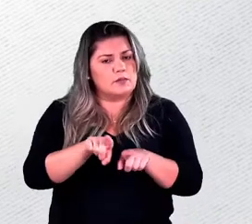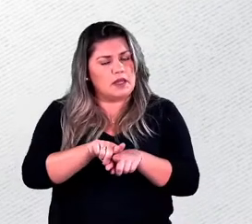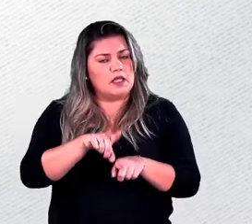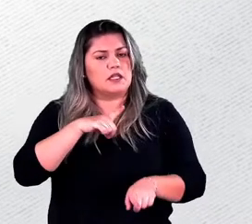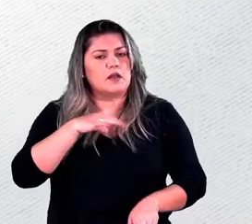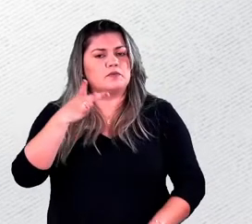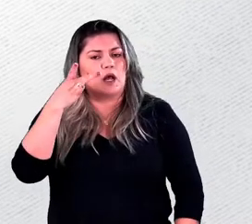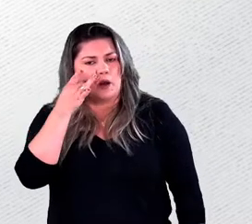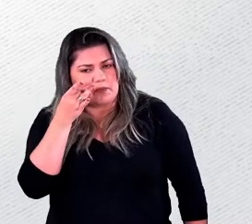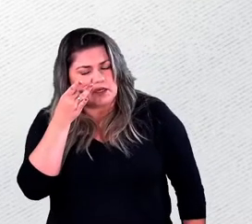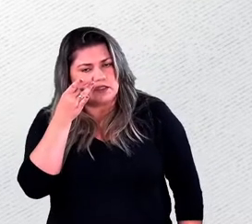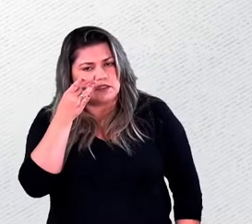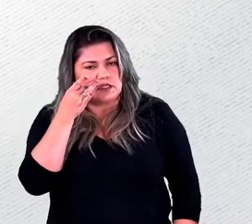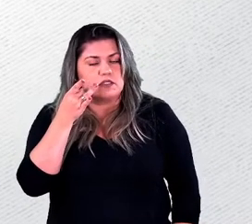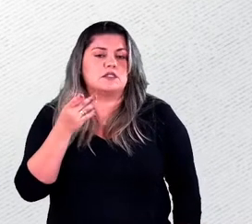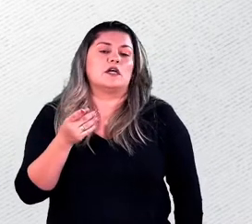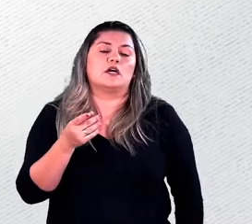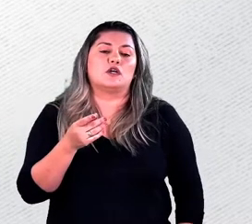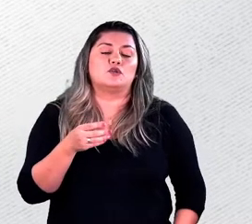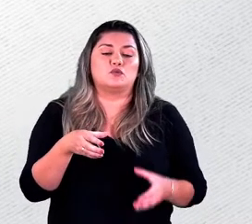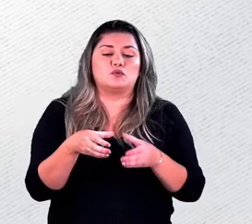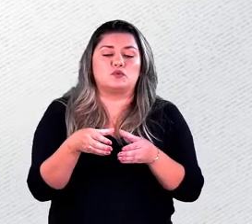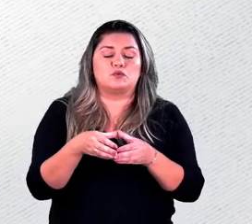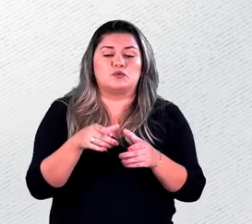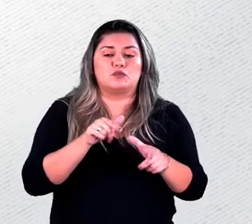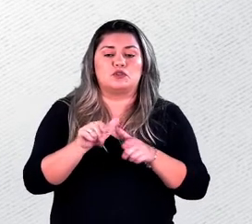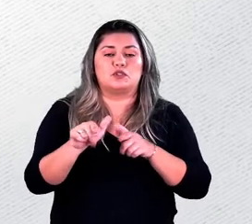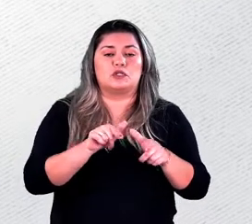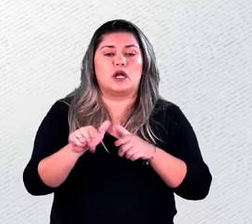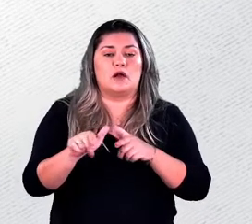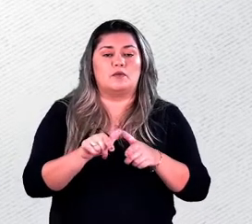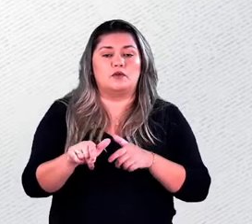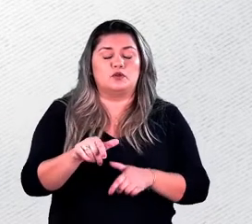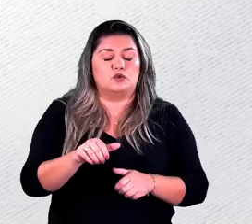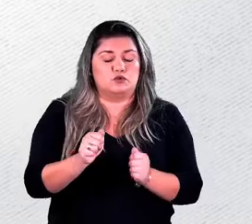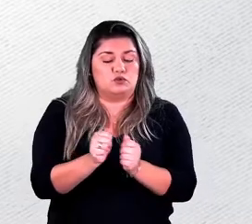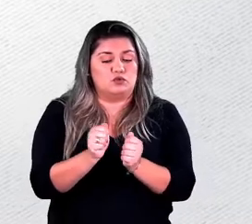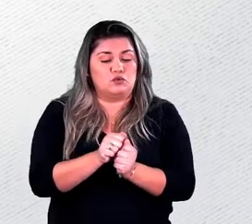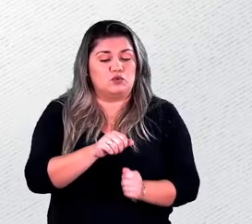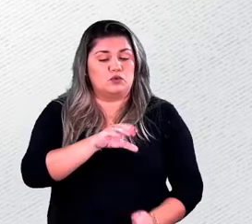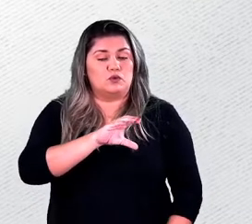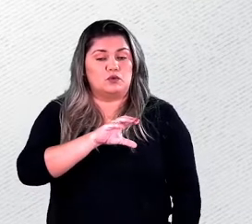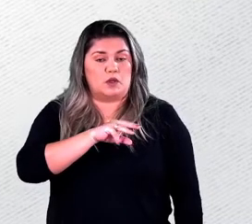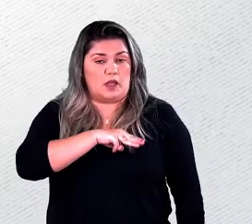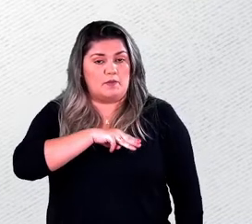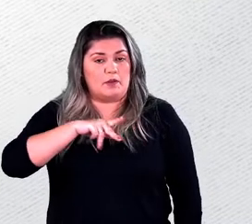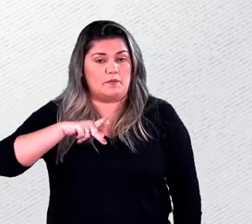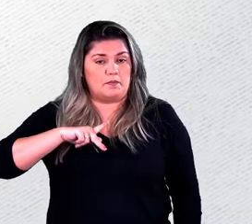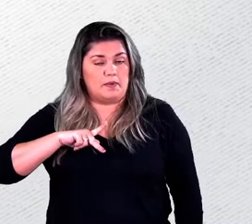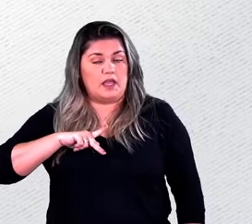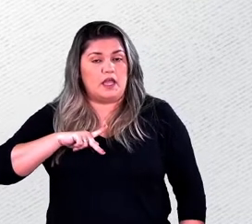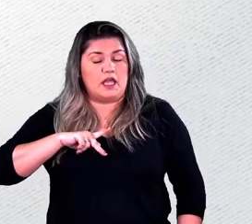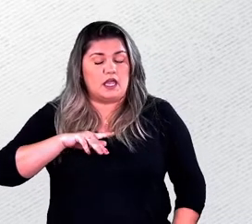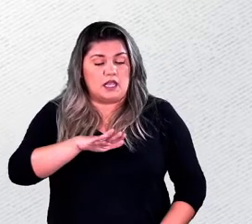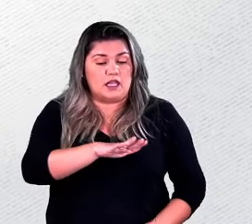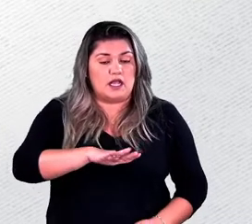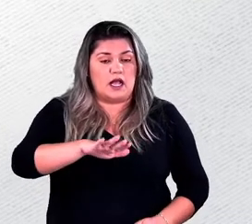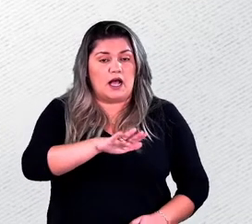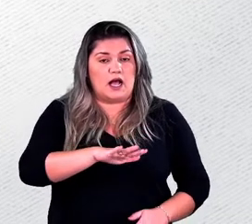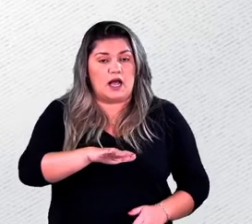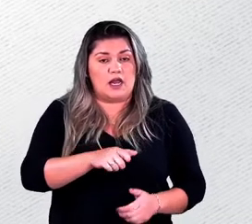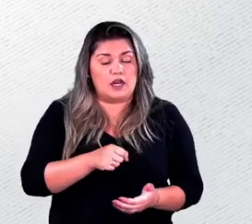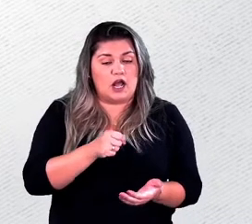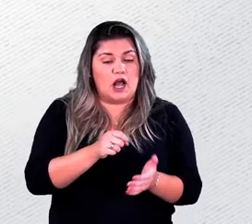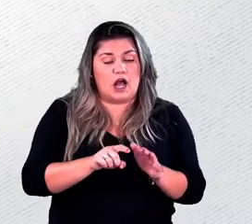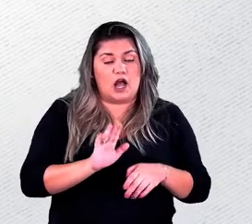dos seguintes integrantes do grupo de trabalho e constituído do cnmp sobre recuperação judicial e falência de empresas